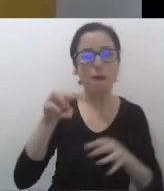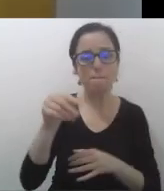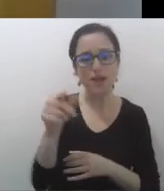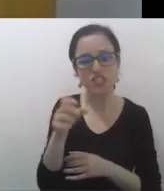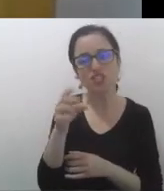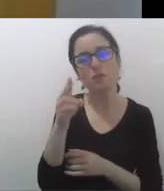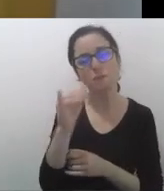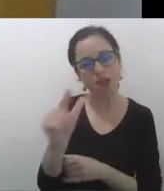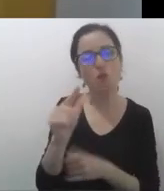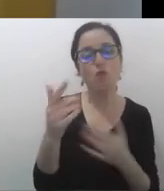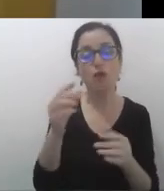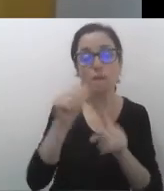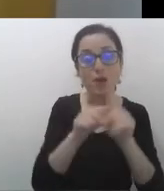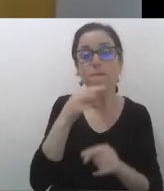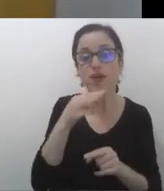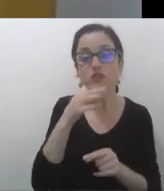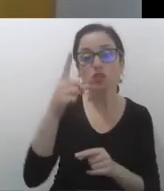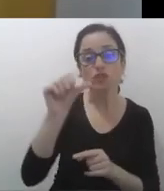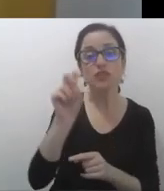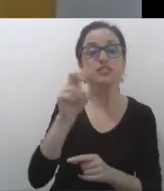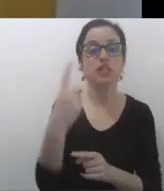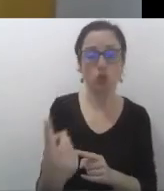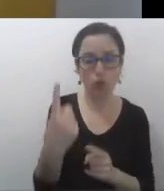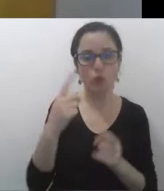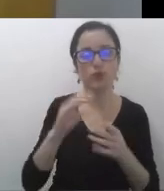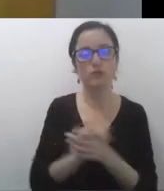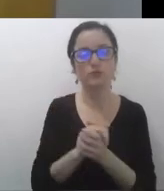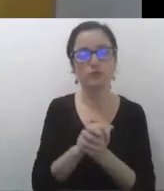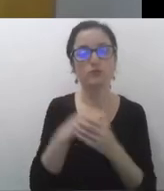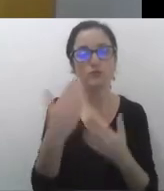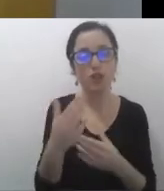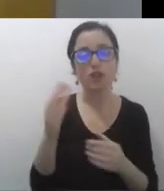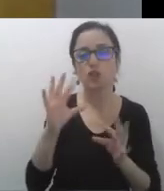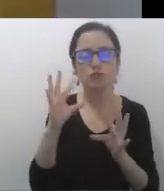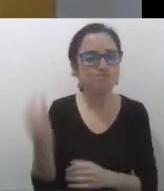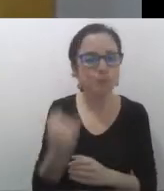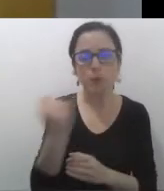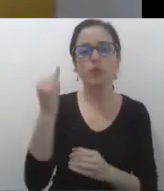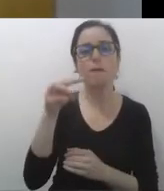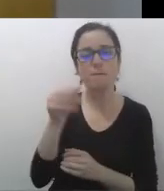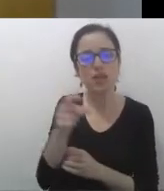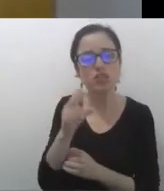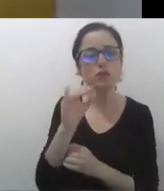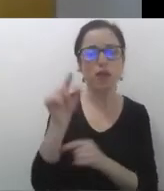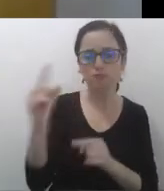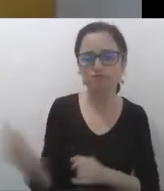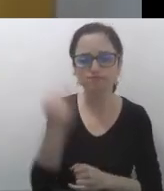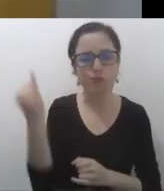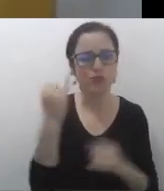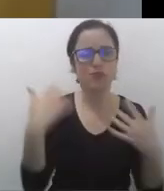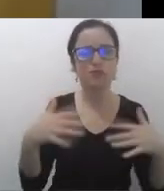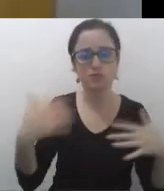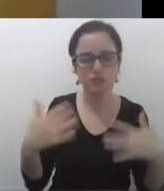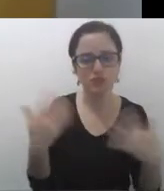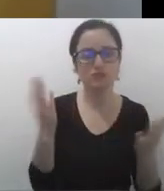da exposição do Max Bill, no março de 1951, a toda, então, esse peso,